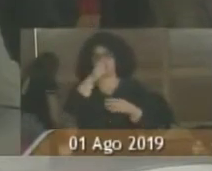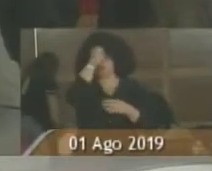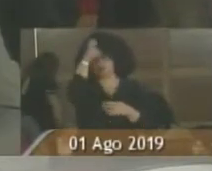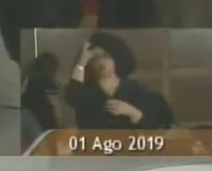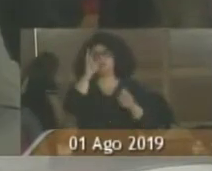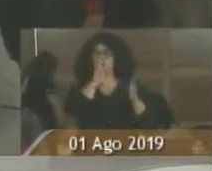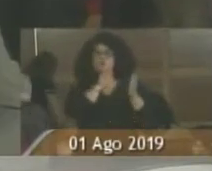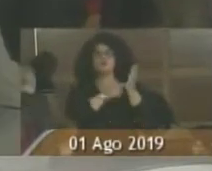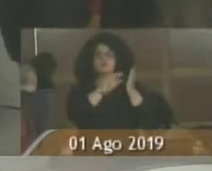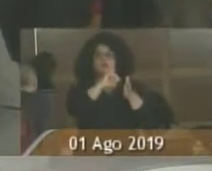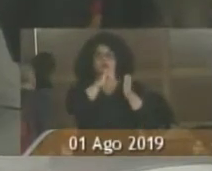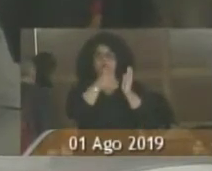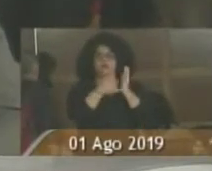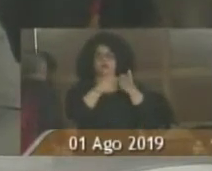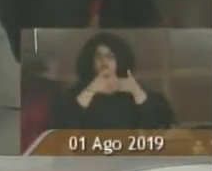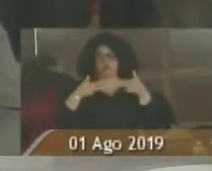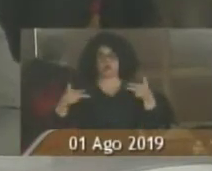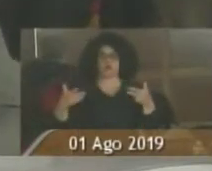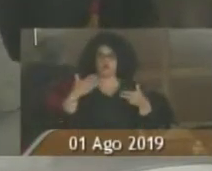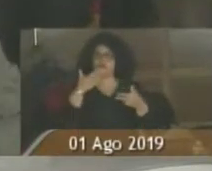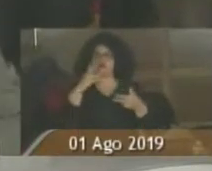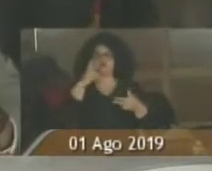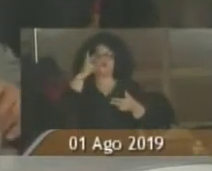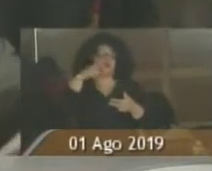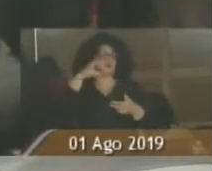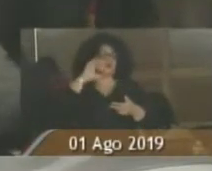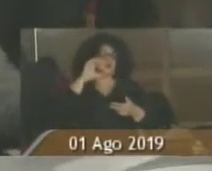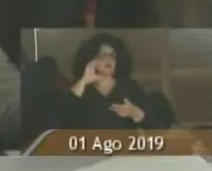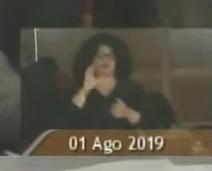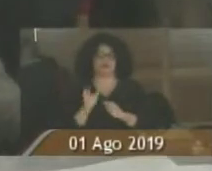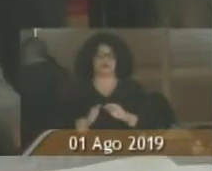em resposta às indicações e requerimentos do vereador candidato social.